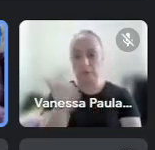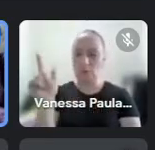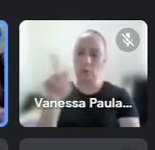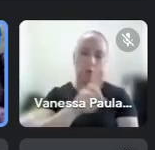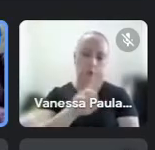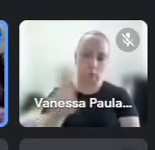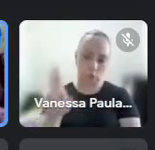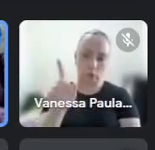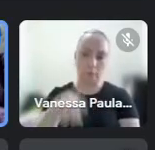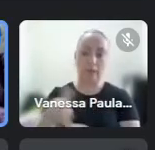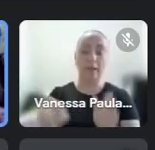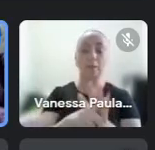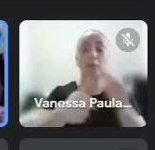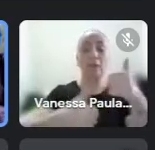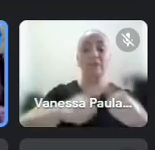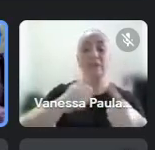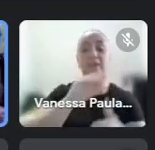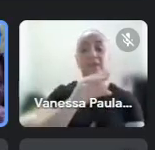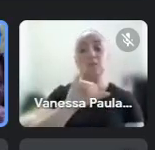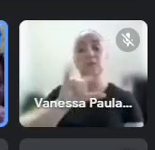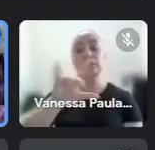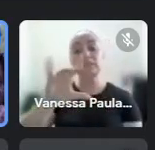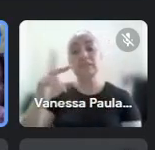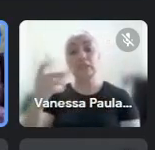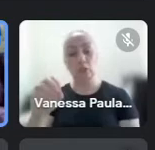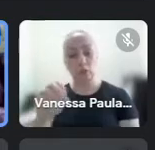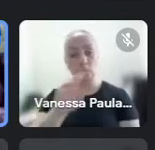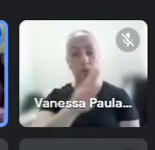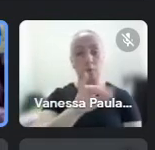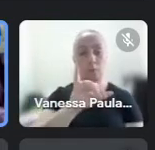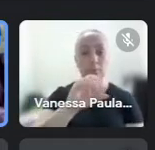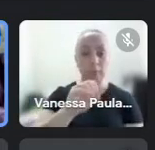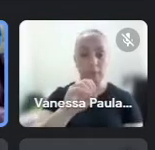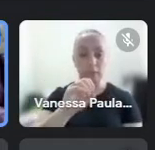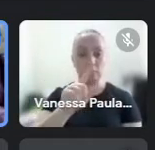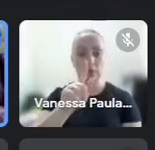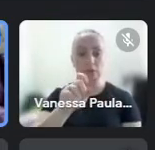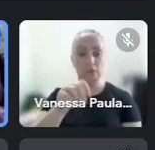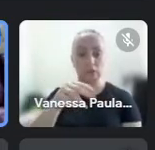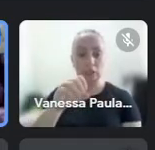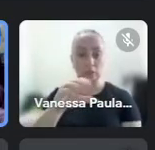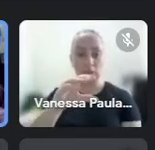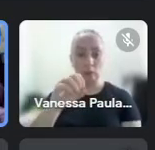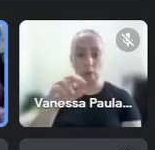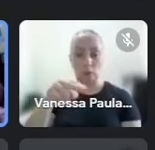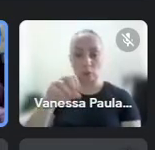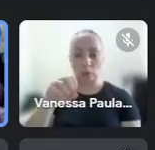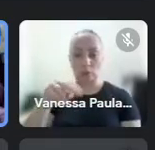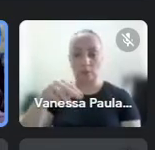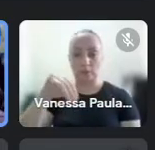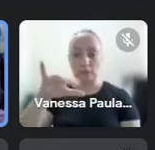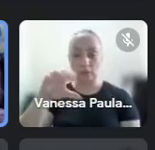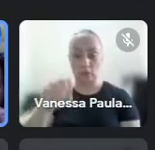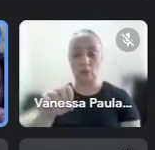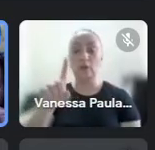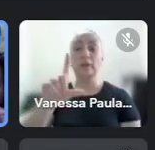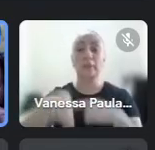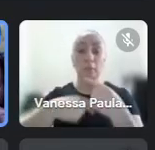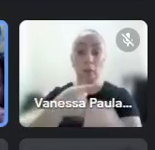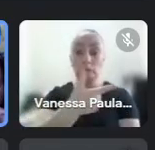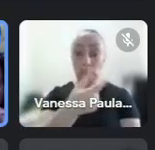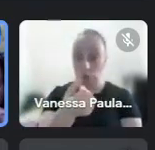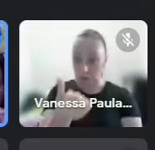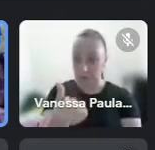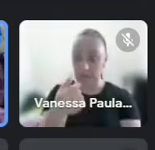dos ciclos biogeoquímicos de metais, em 2009 a gente aprovou no programa PPSUS,